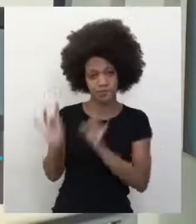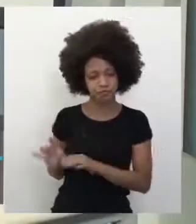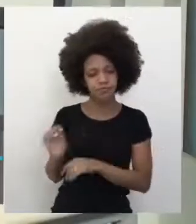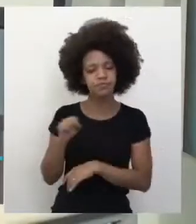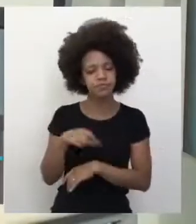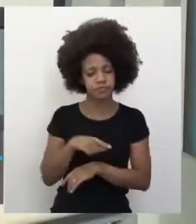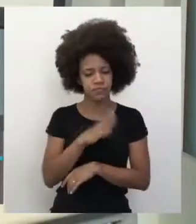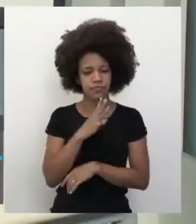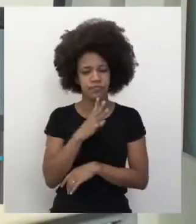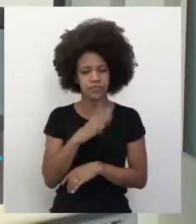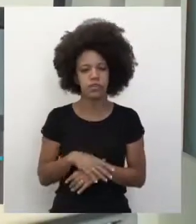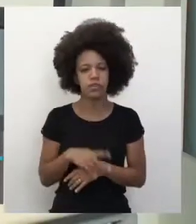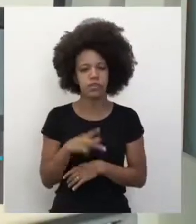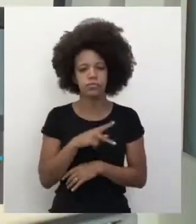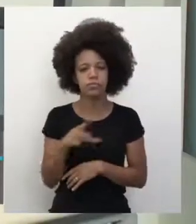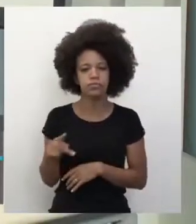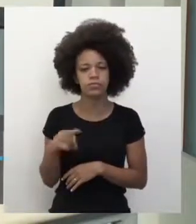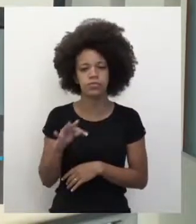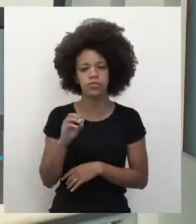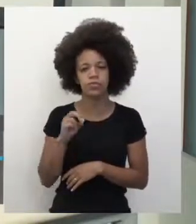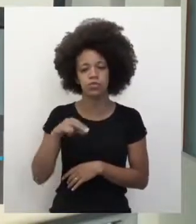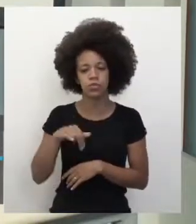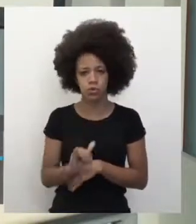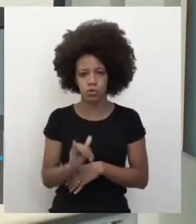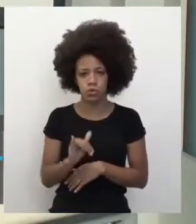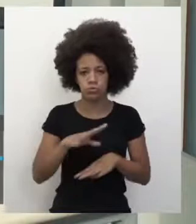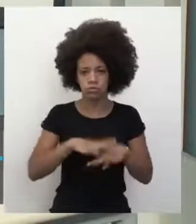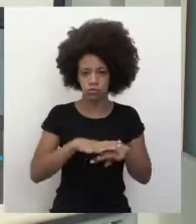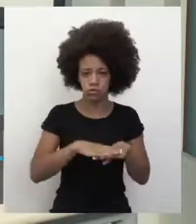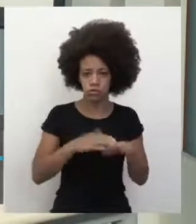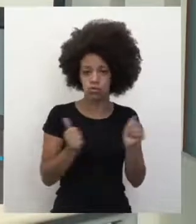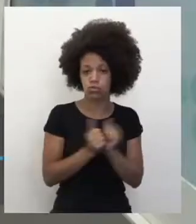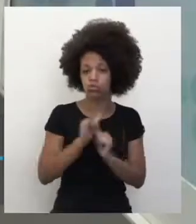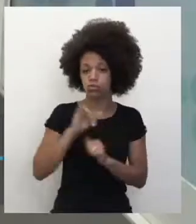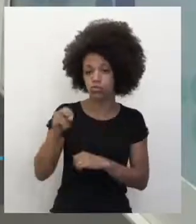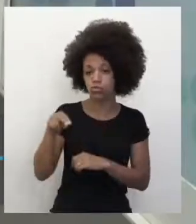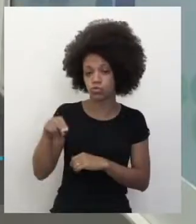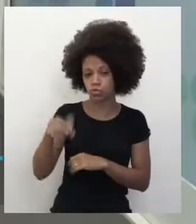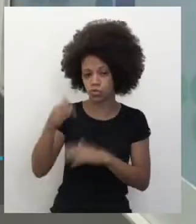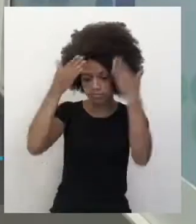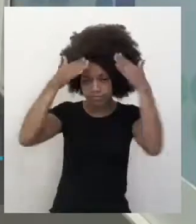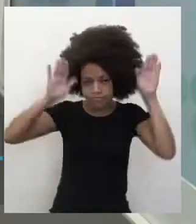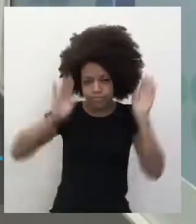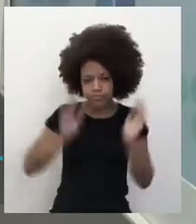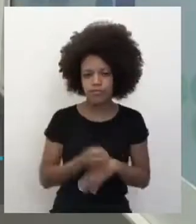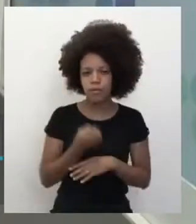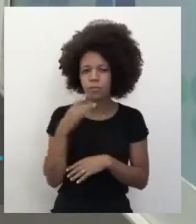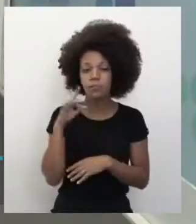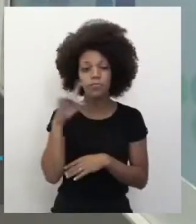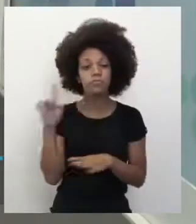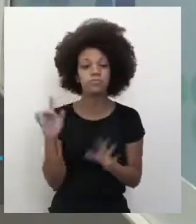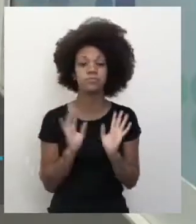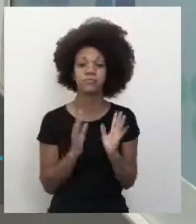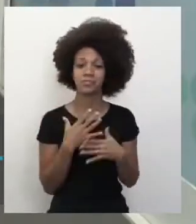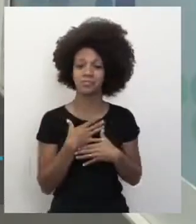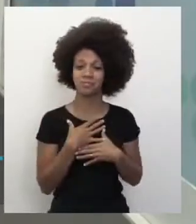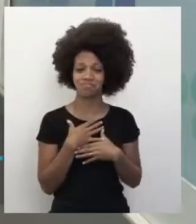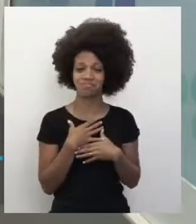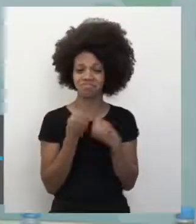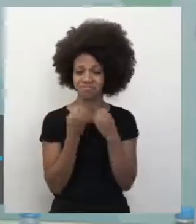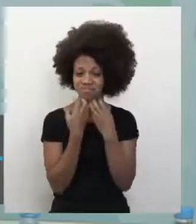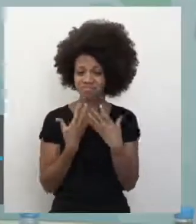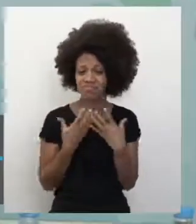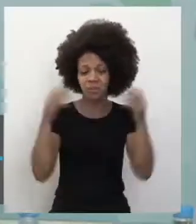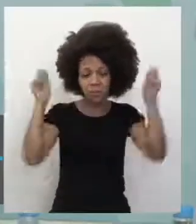vocês conhecem, é o professor Tony, que dá aula de matemática junto com o Jonas. Bom dia, professor. Bom dia, Fernanda. Eu tô me sentindo super bem com esse